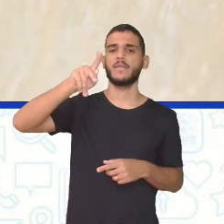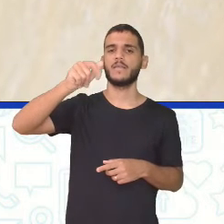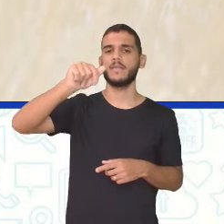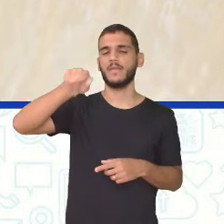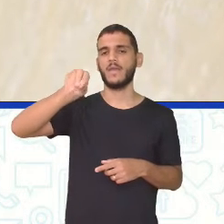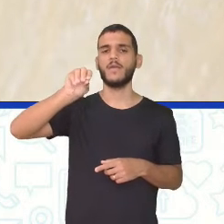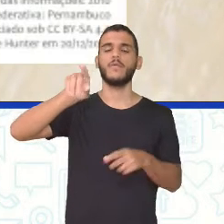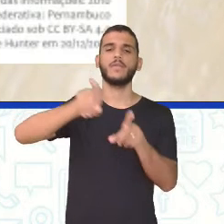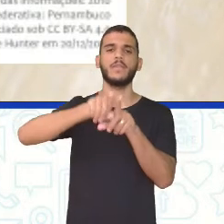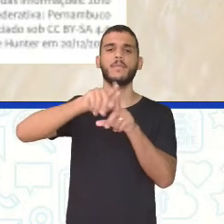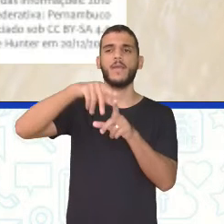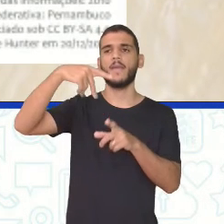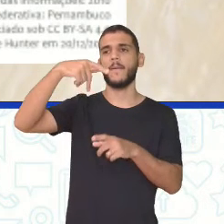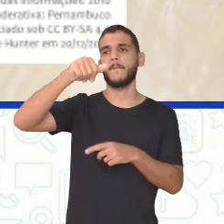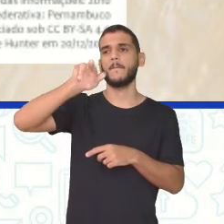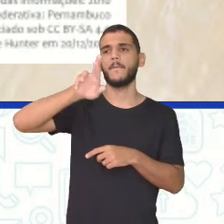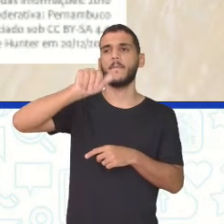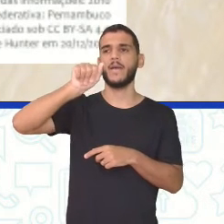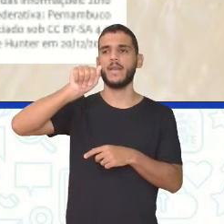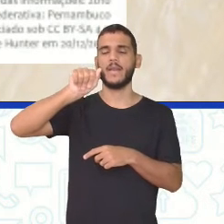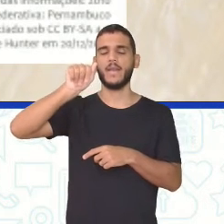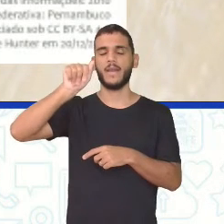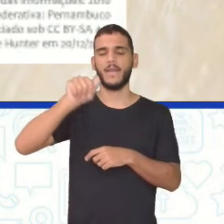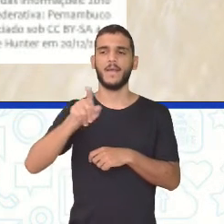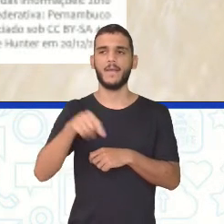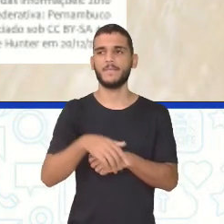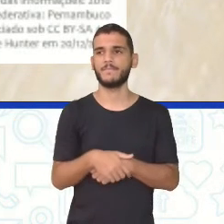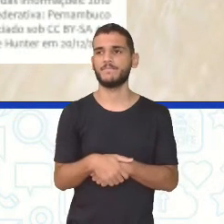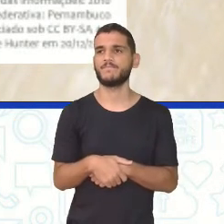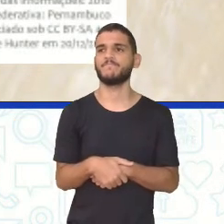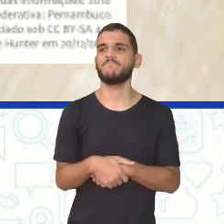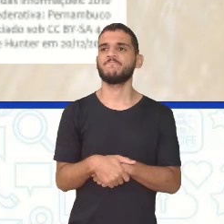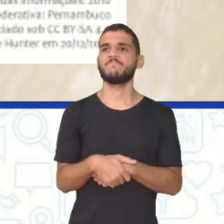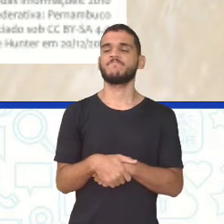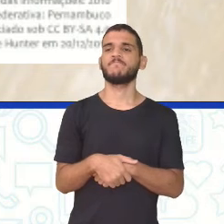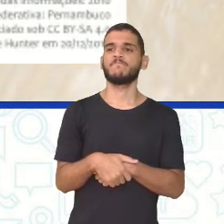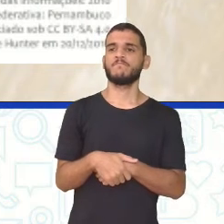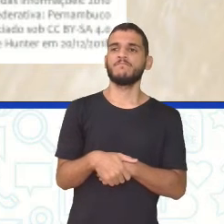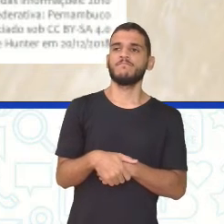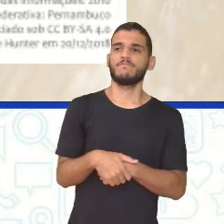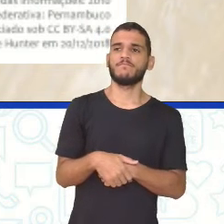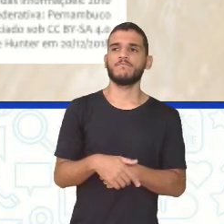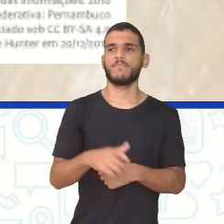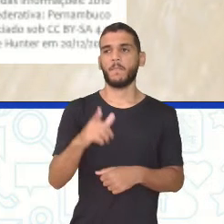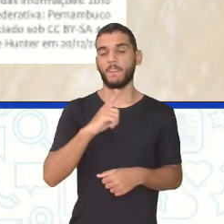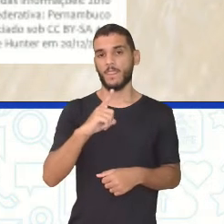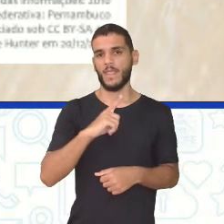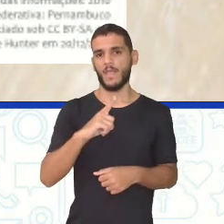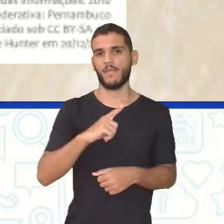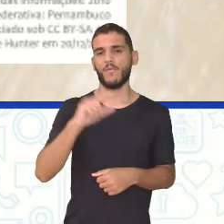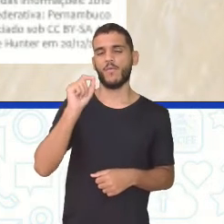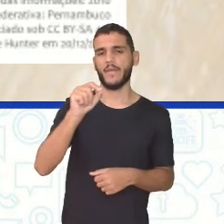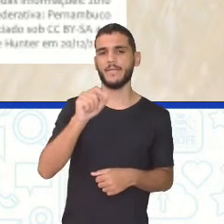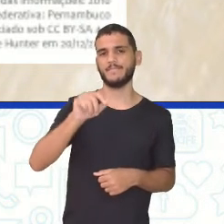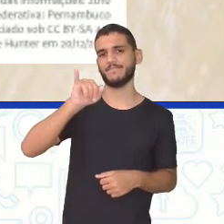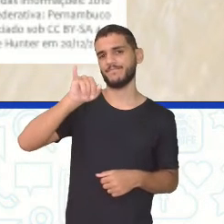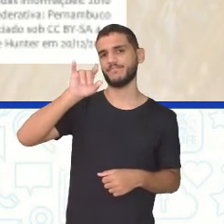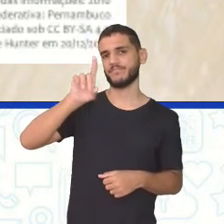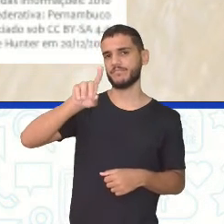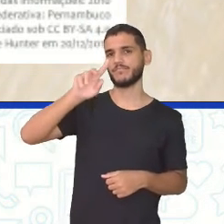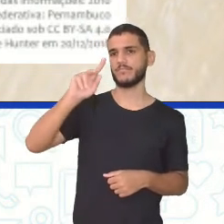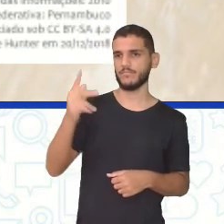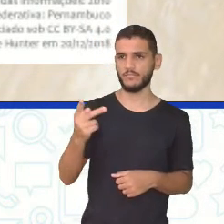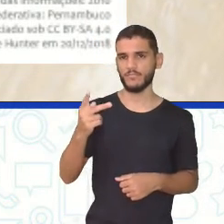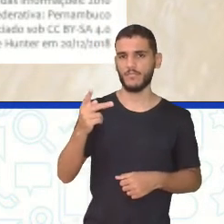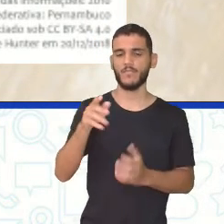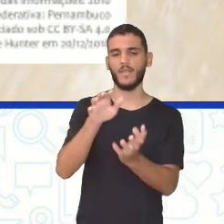baixos, beleza? Mas a gente tem mais aqui, olha professor aí, Gilson. A gente tem o IDH de Pernambuco, que vai seguir a mesma lógica, minha gente. Eu